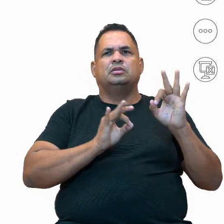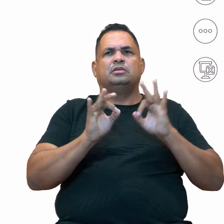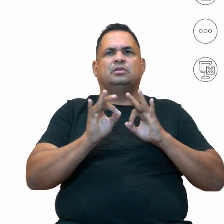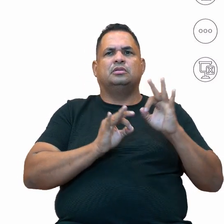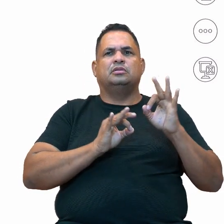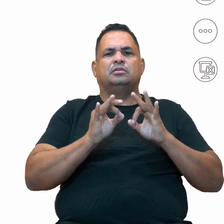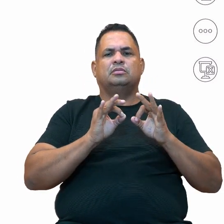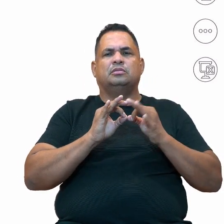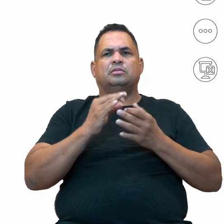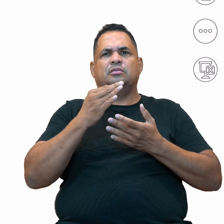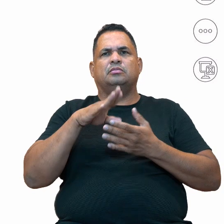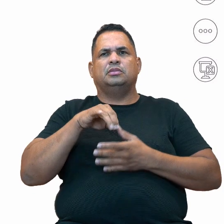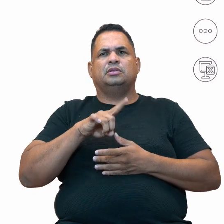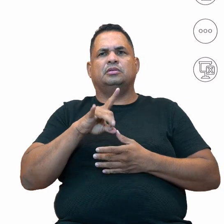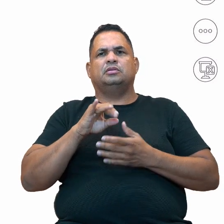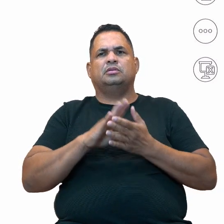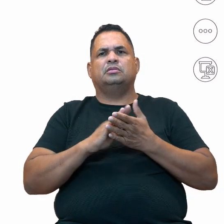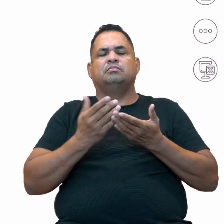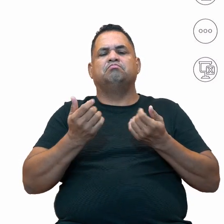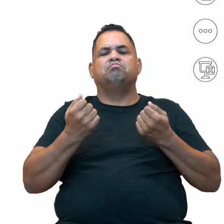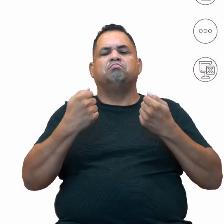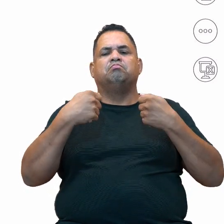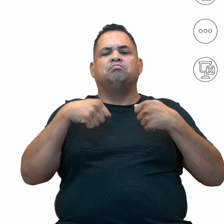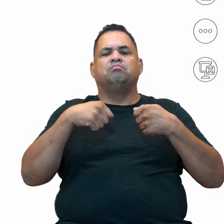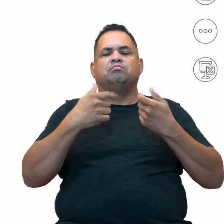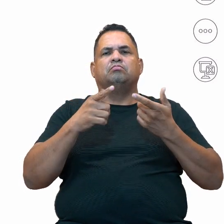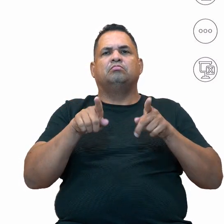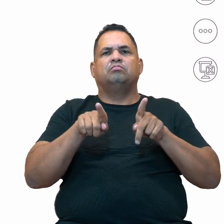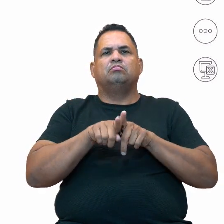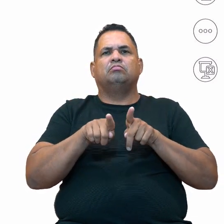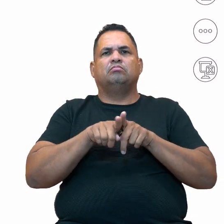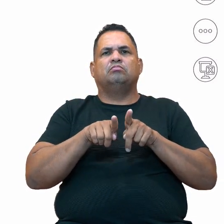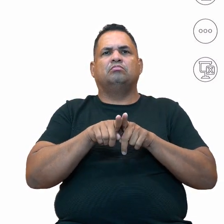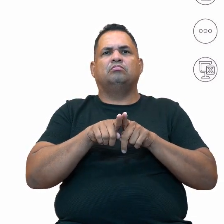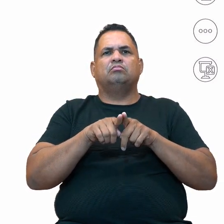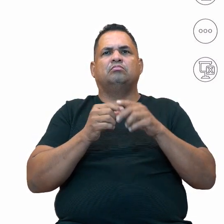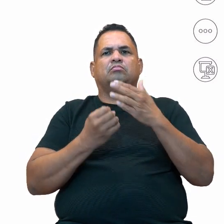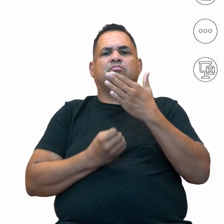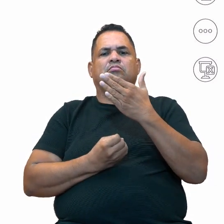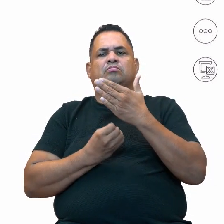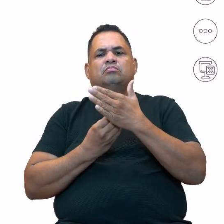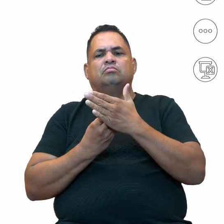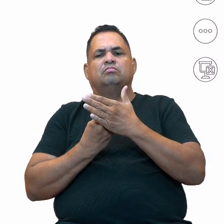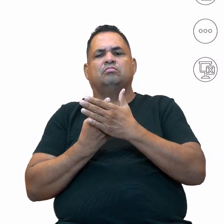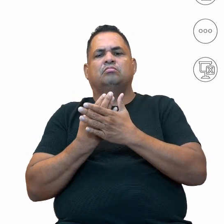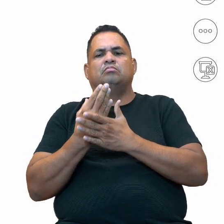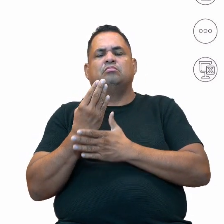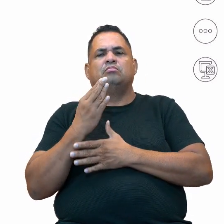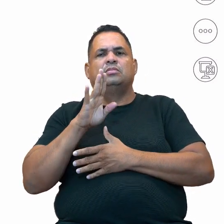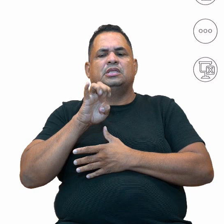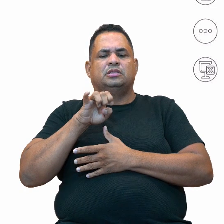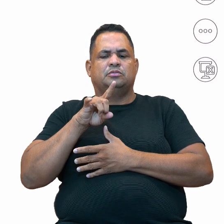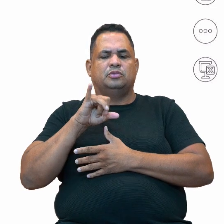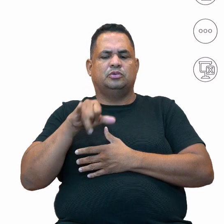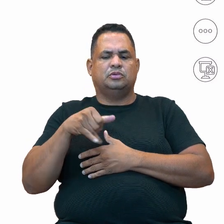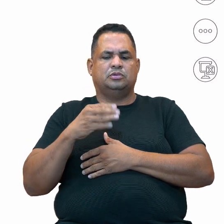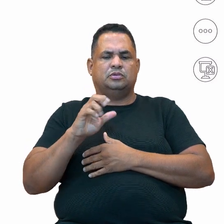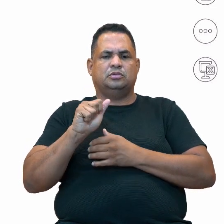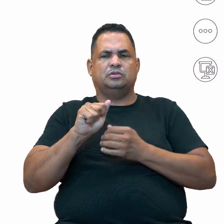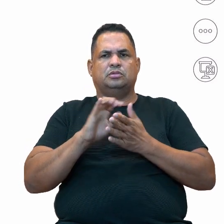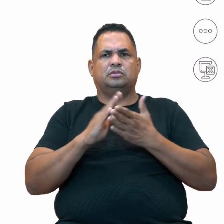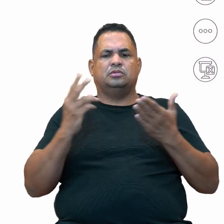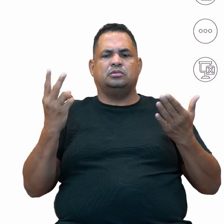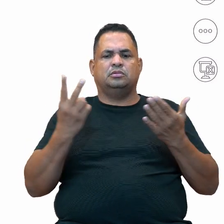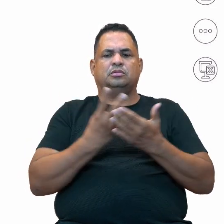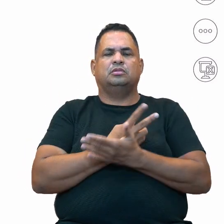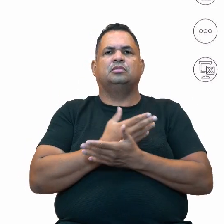medusas, ou podem passar também pela questão do brotamento, assim como as esponjas. Então, a mesma coisa que vai acontecer lá nas